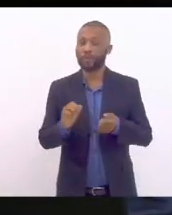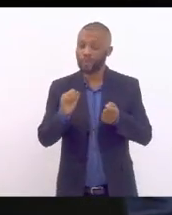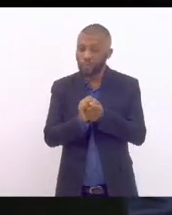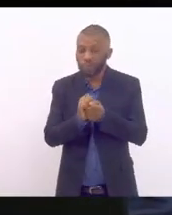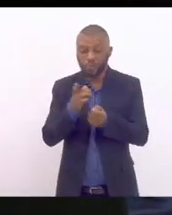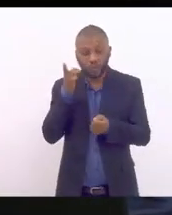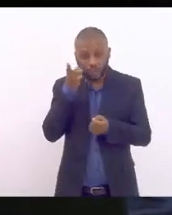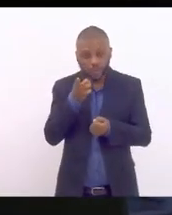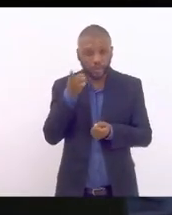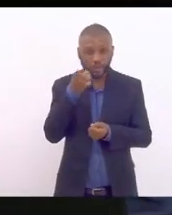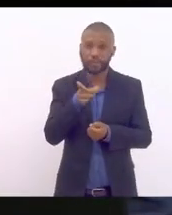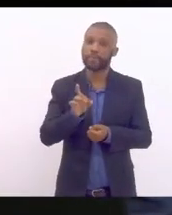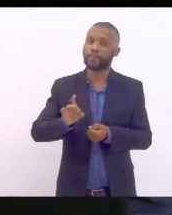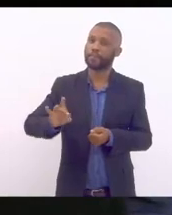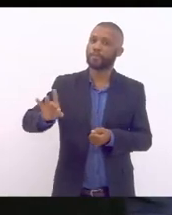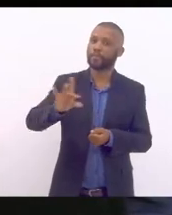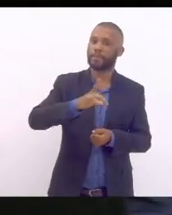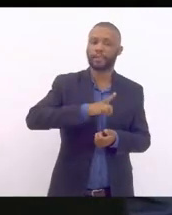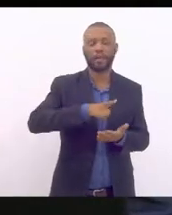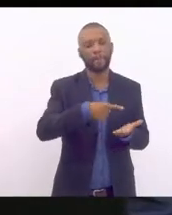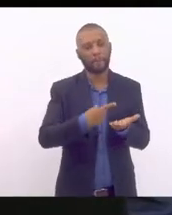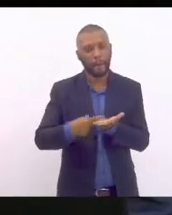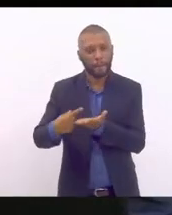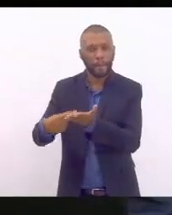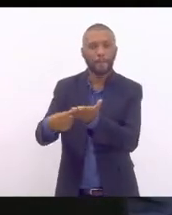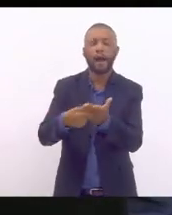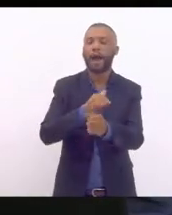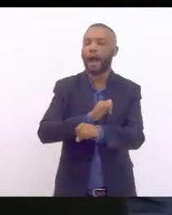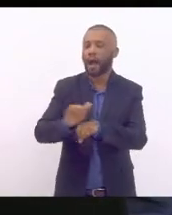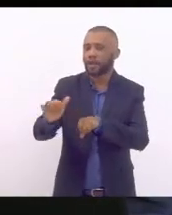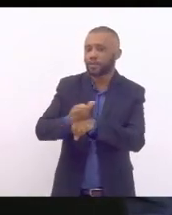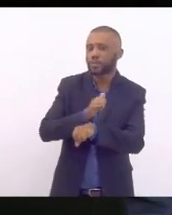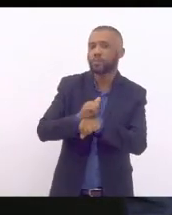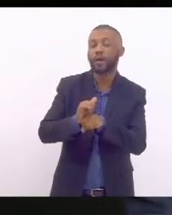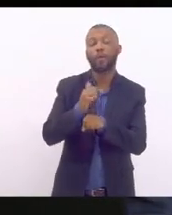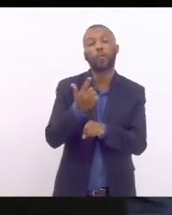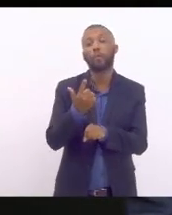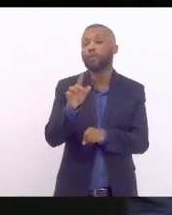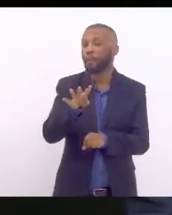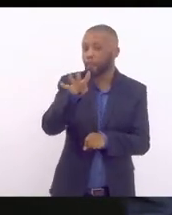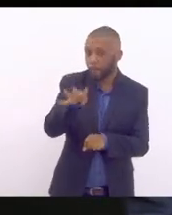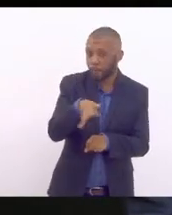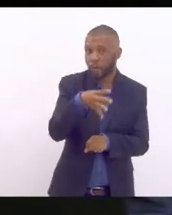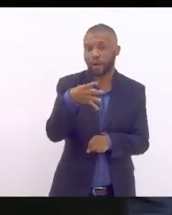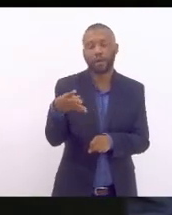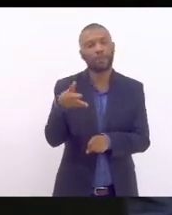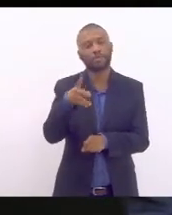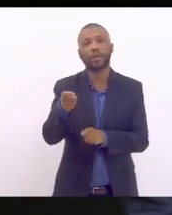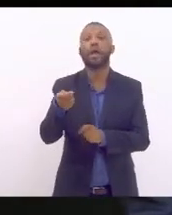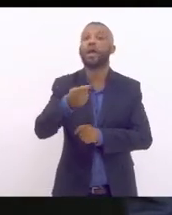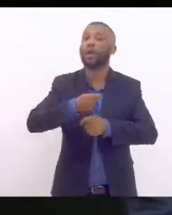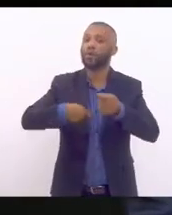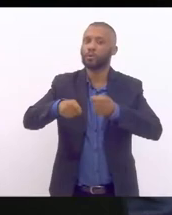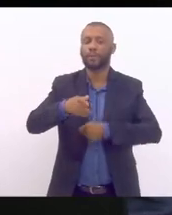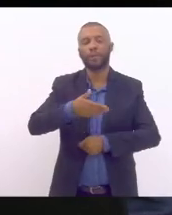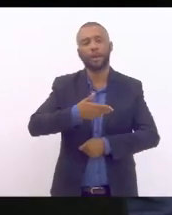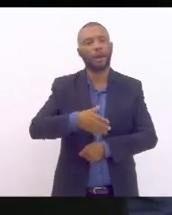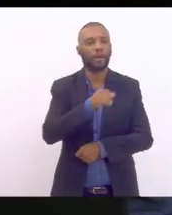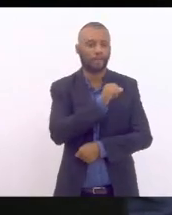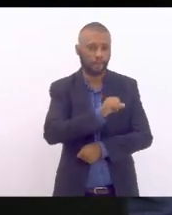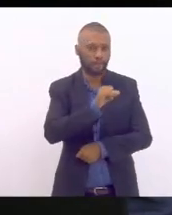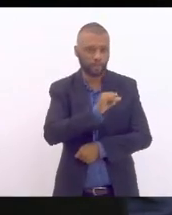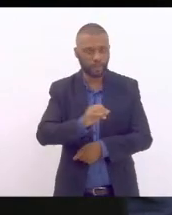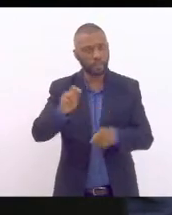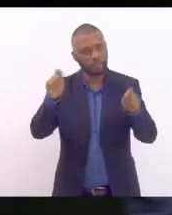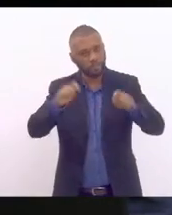parlamentares aqui de articular um o outro programa da de Economia Fluminense que possa